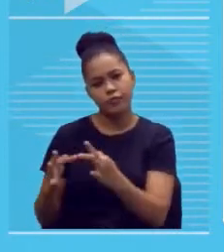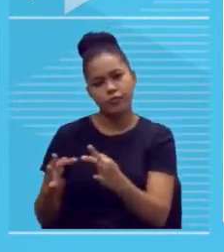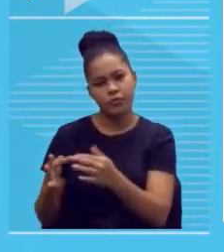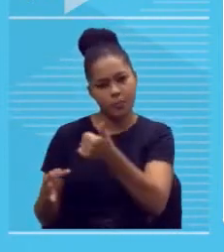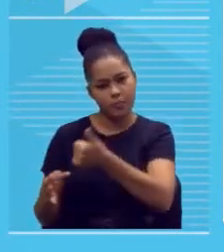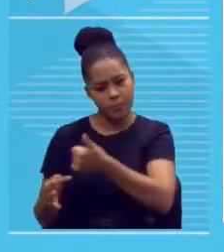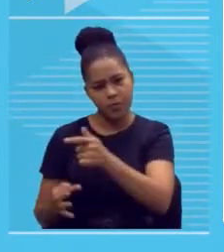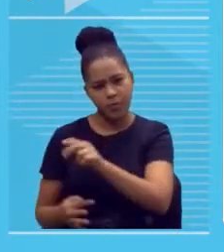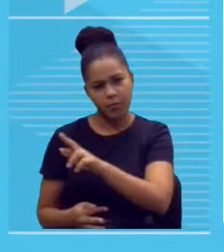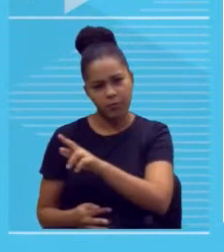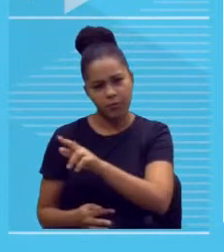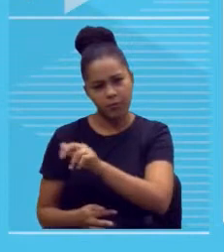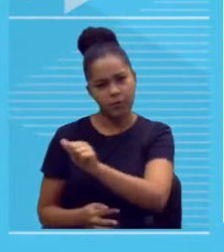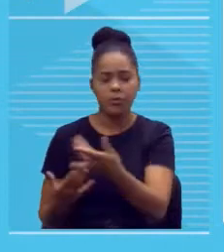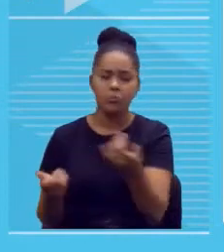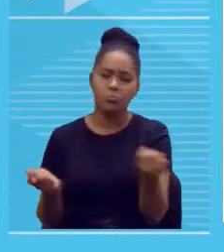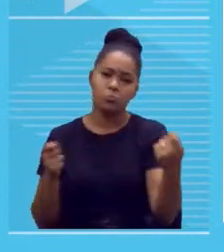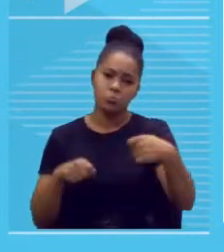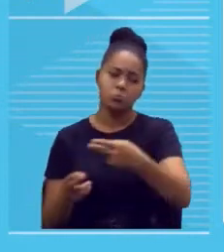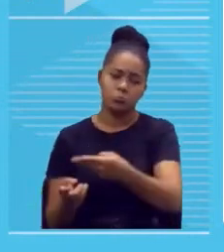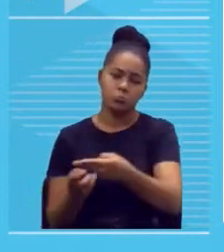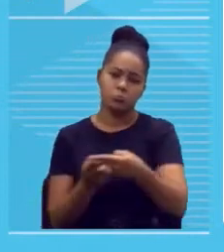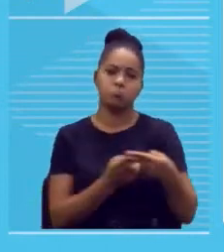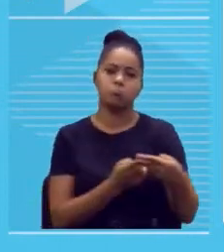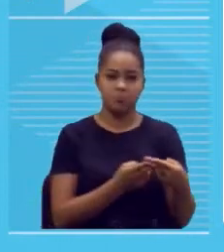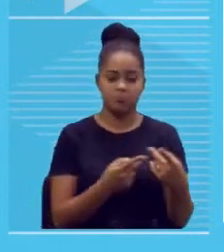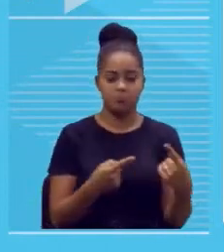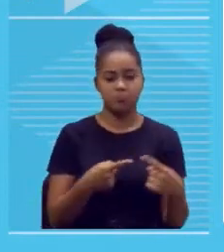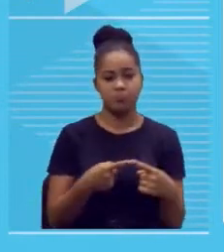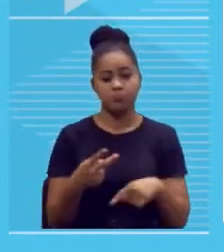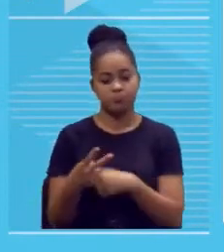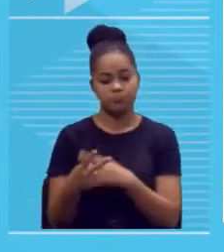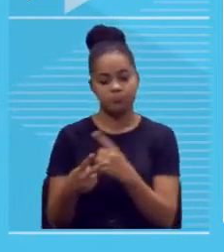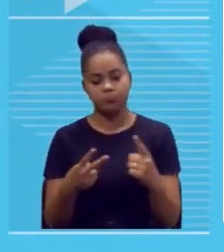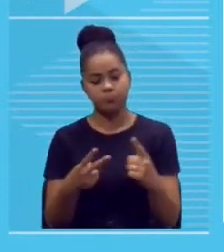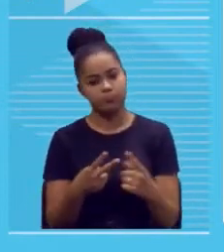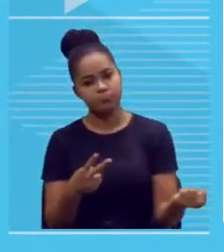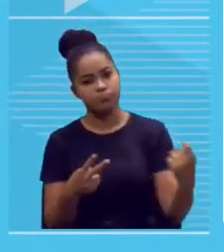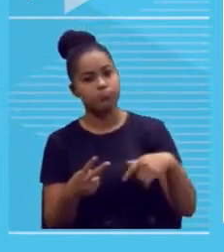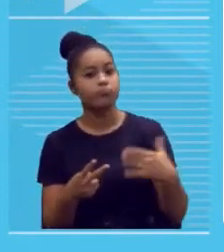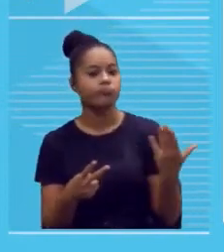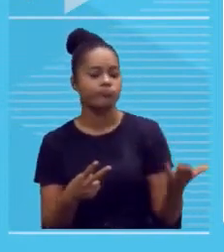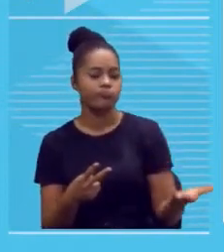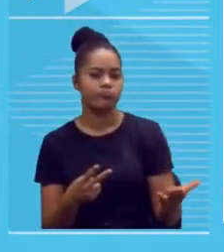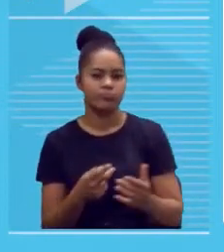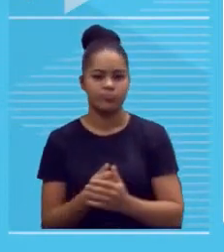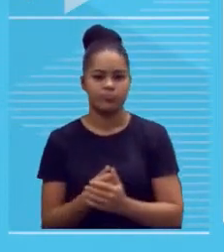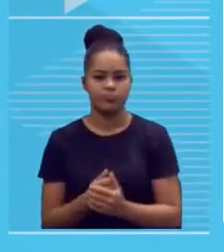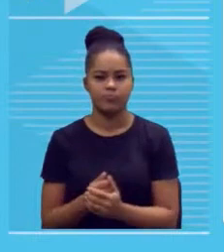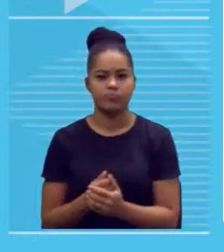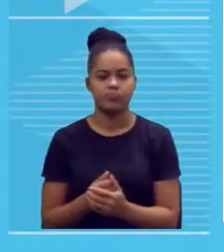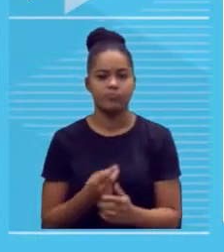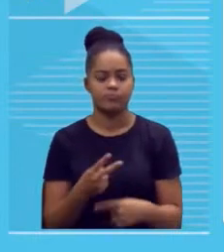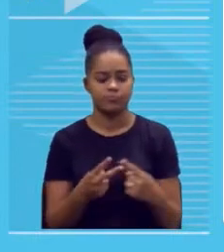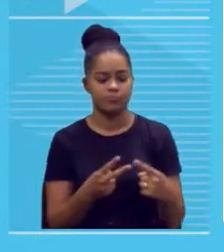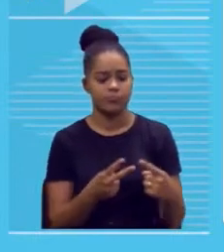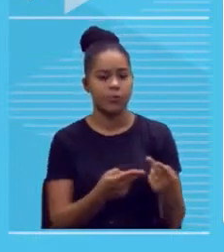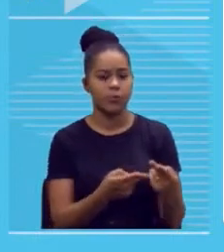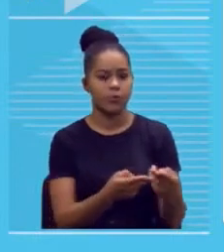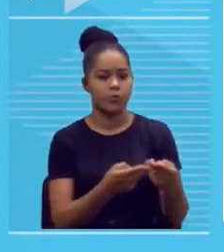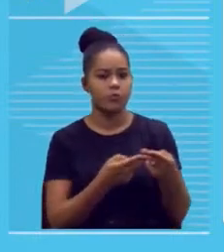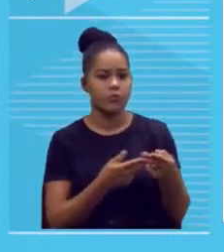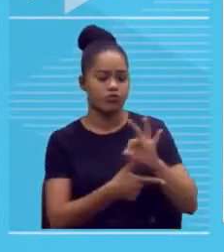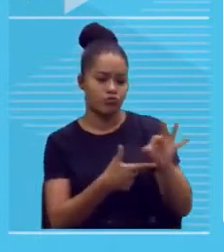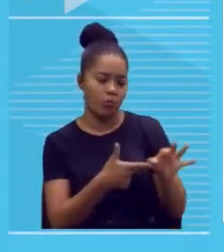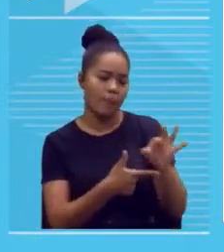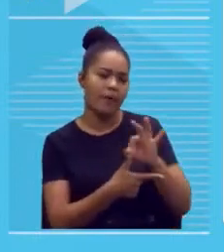fazer a composição de uma função. A segunda é nós nos utilizarmos dos conhecimentos de geometria analítica que